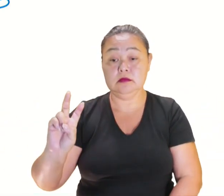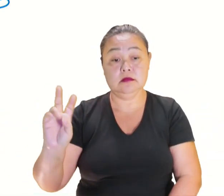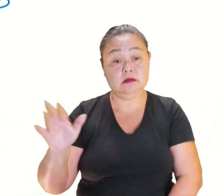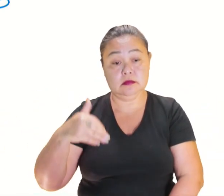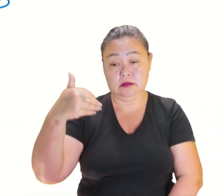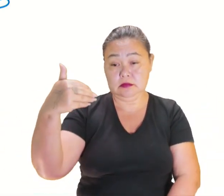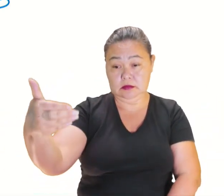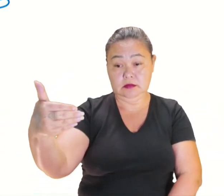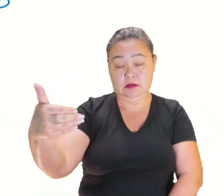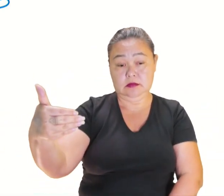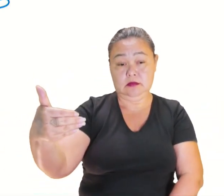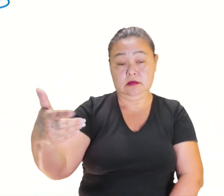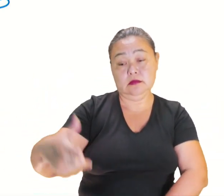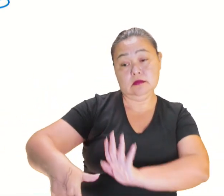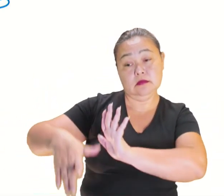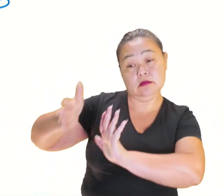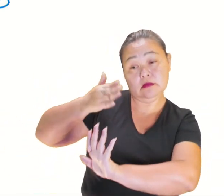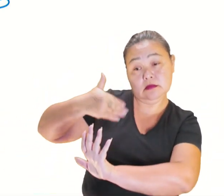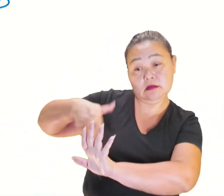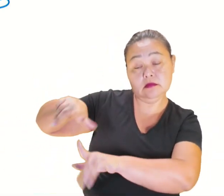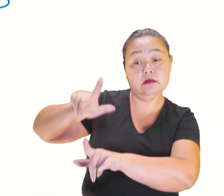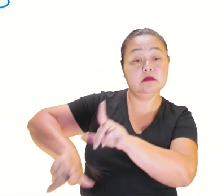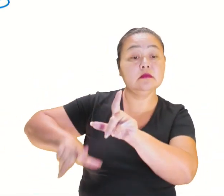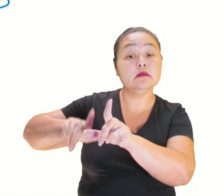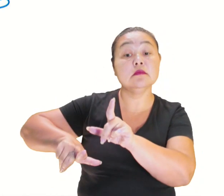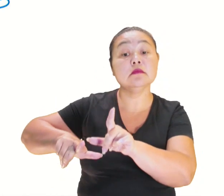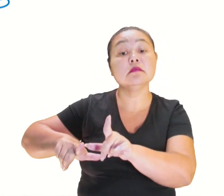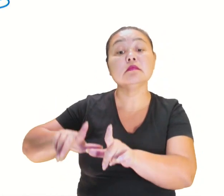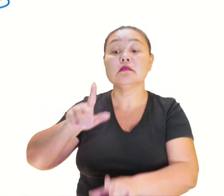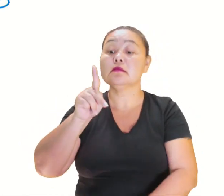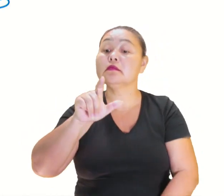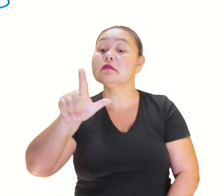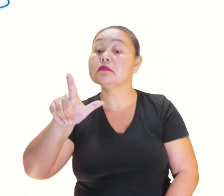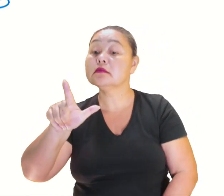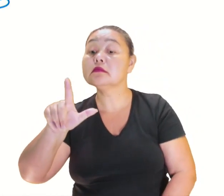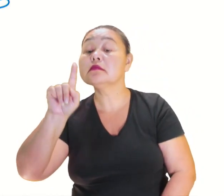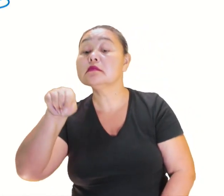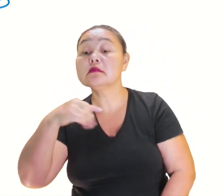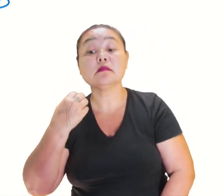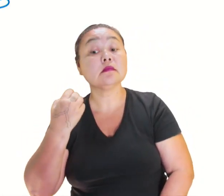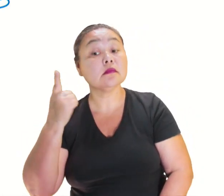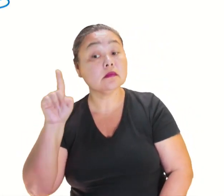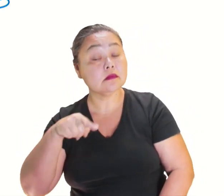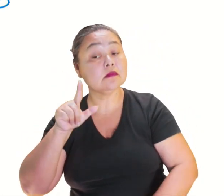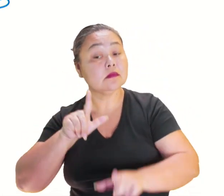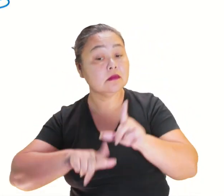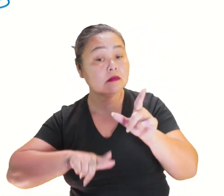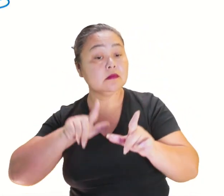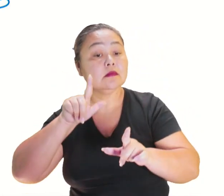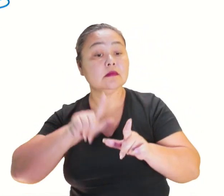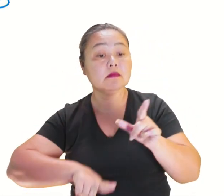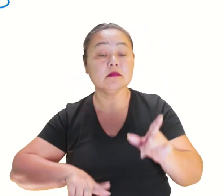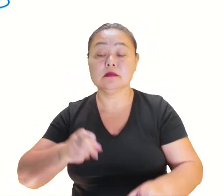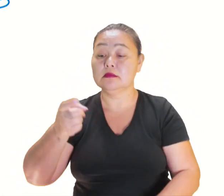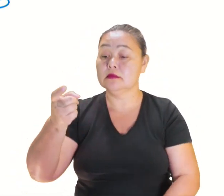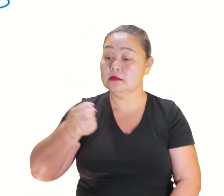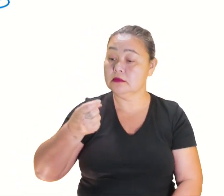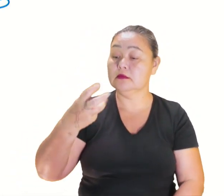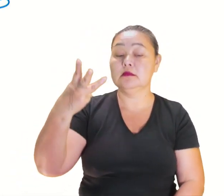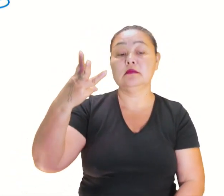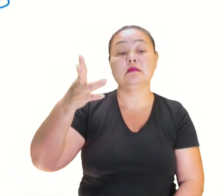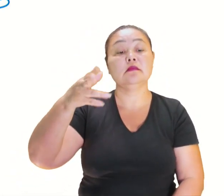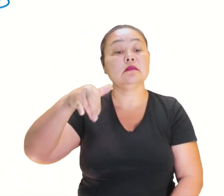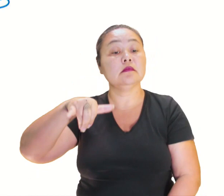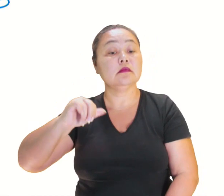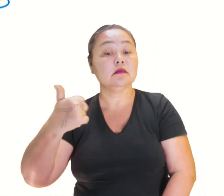que está antes das letrinhas. E quem é a parte literal? X ao cubo, Y ao